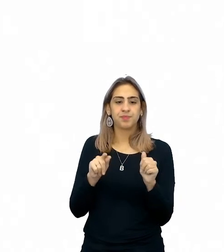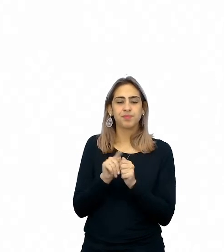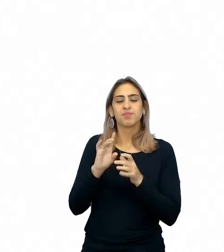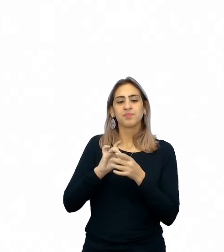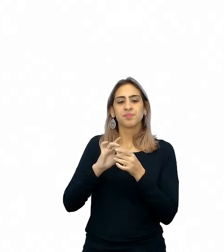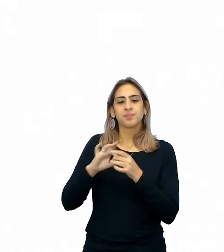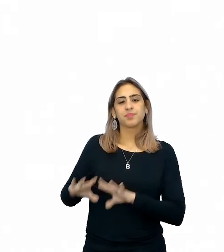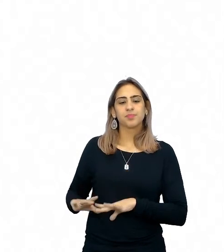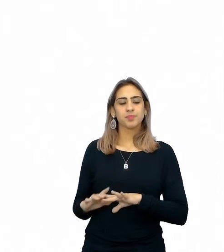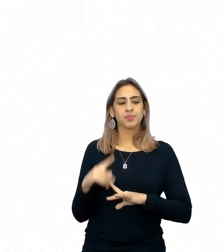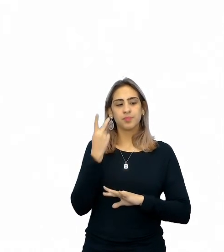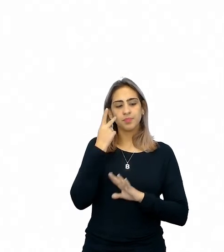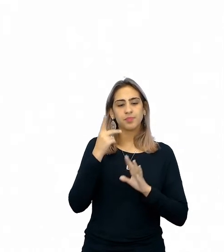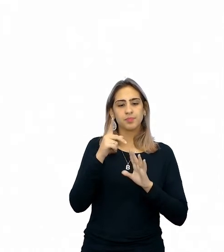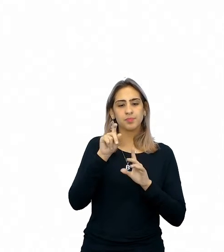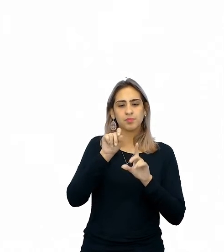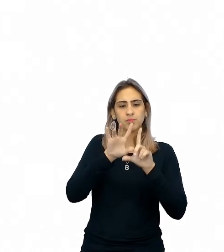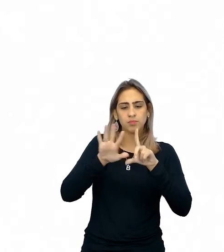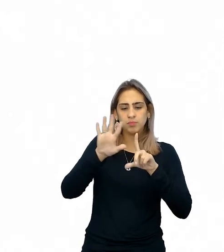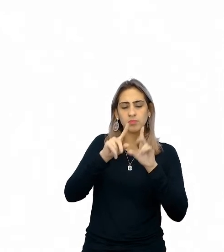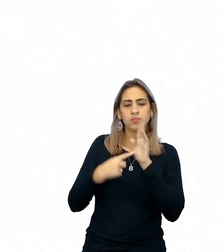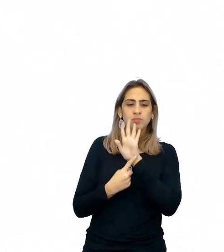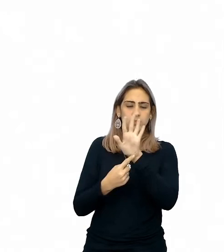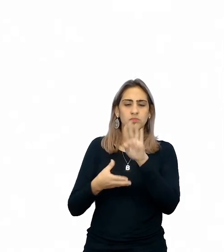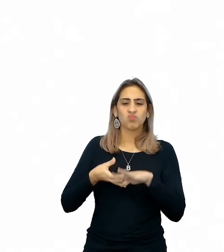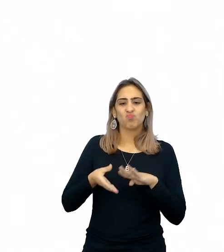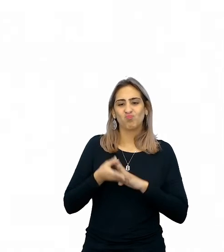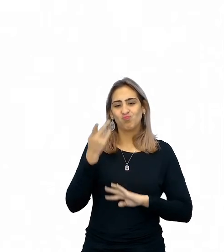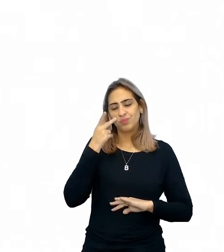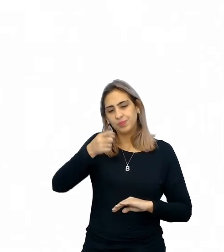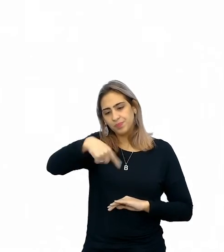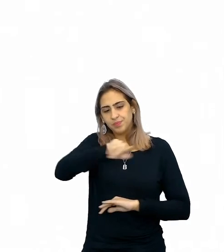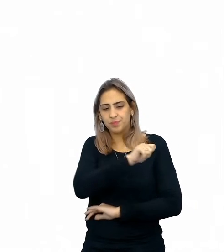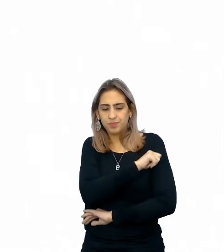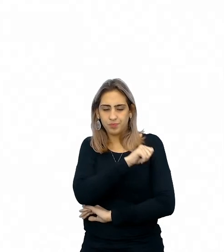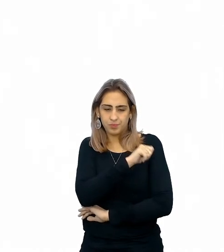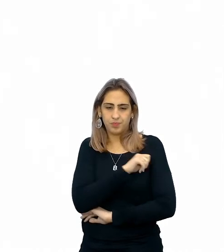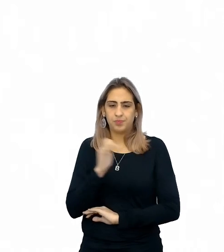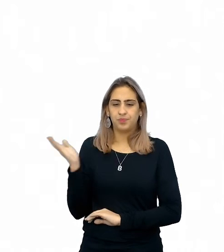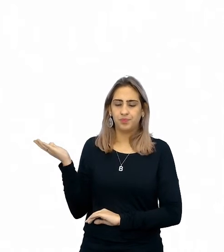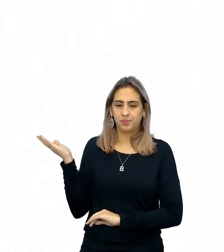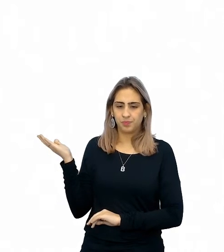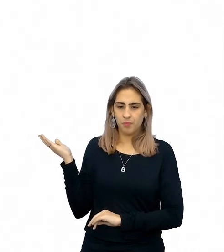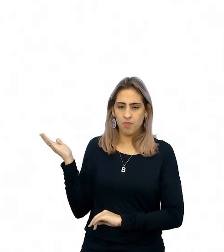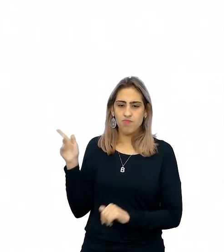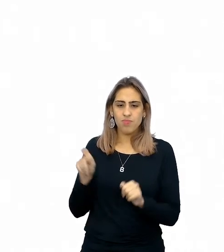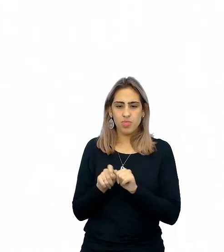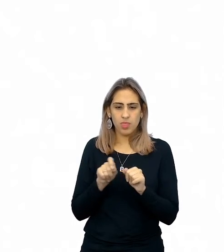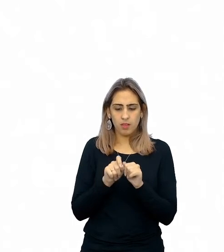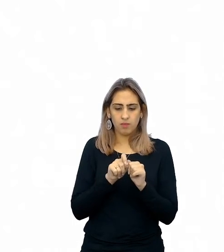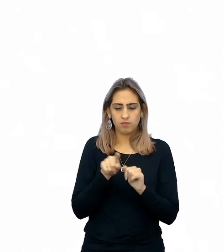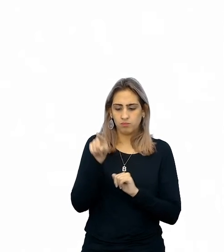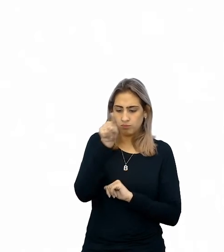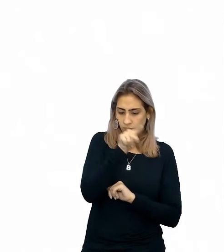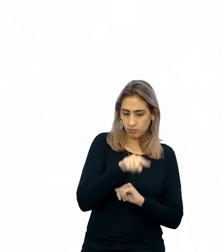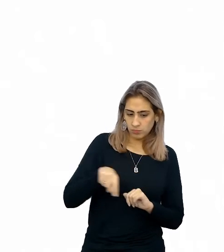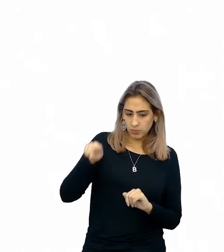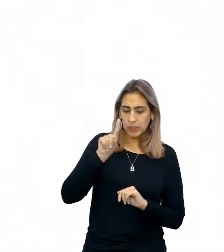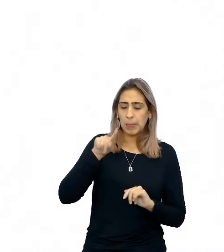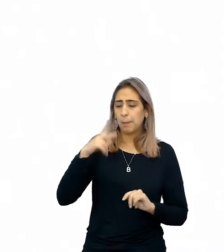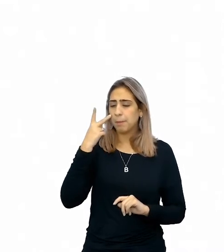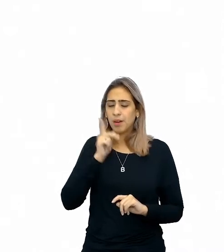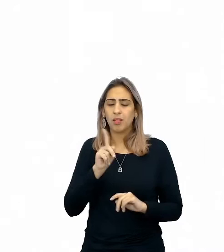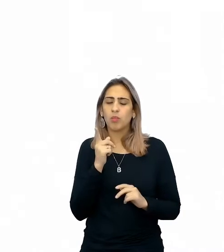até uma ilustração para auxiliar, para colocar aqui, então, para o aluno, que se ele vai fazer algo à volta, é justamente para